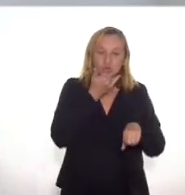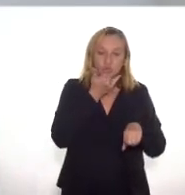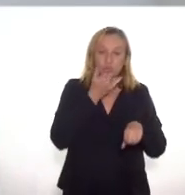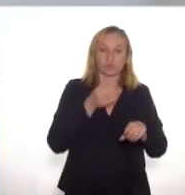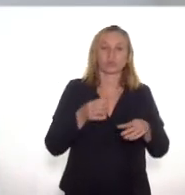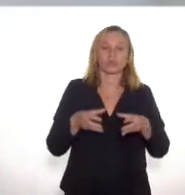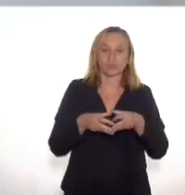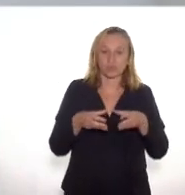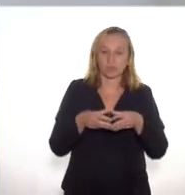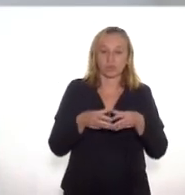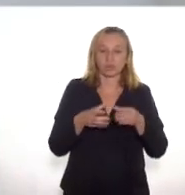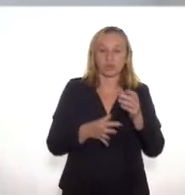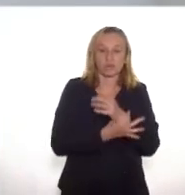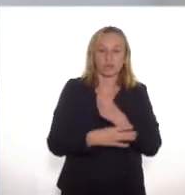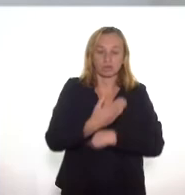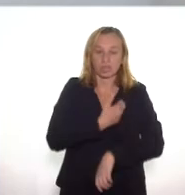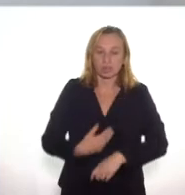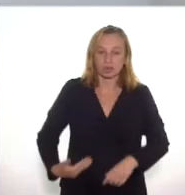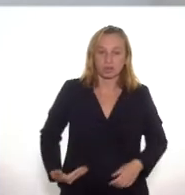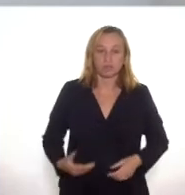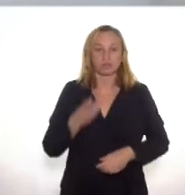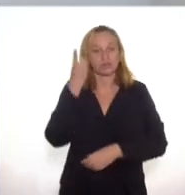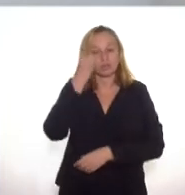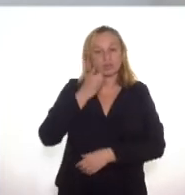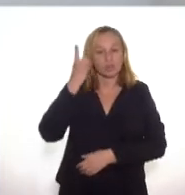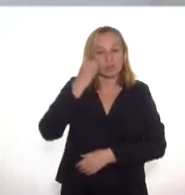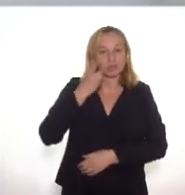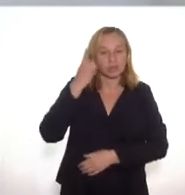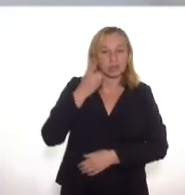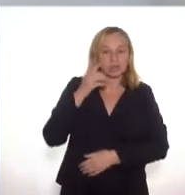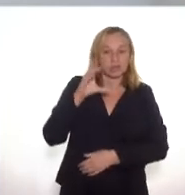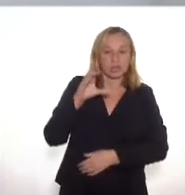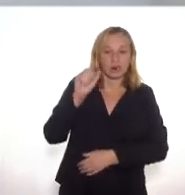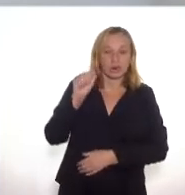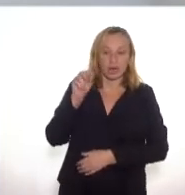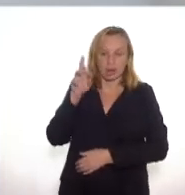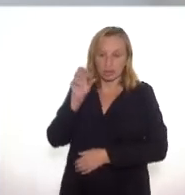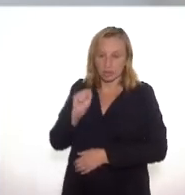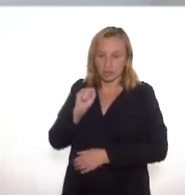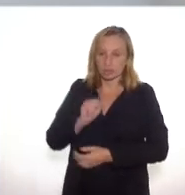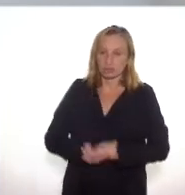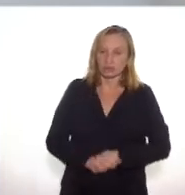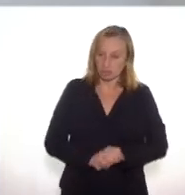pela Comissão de Segurança Pública, deputado Carlos Augusto.